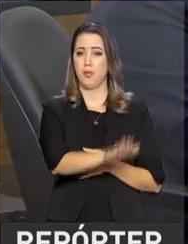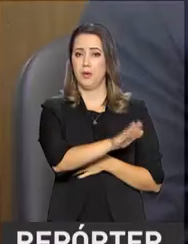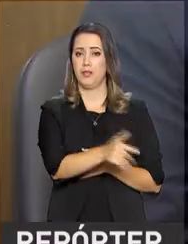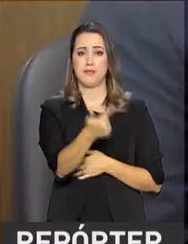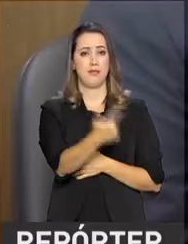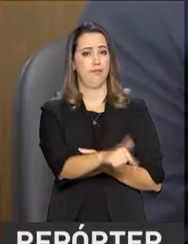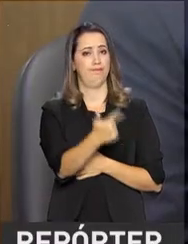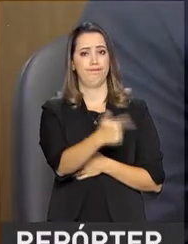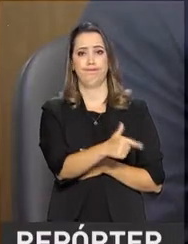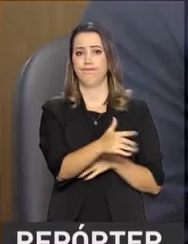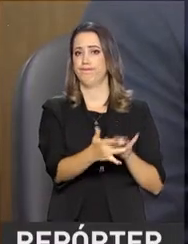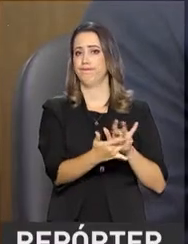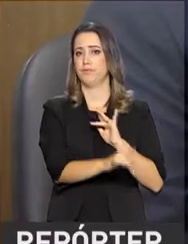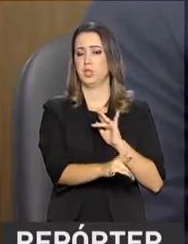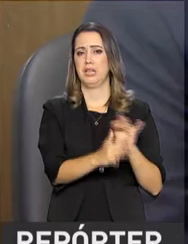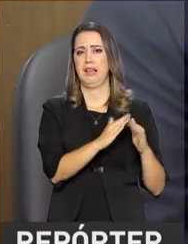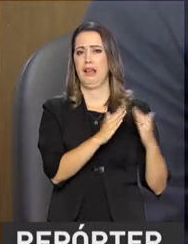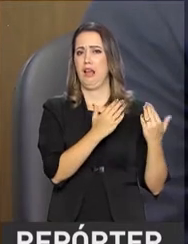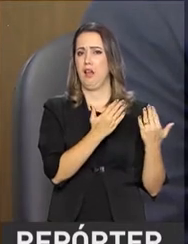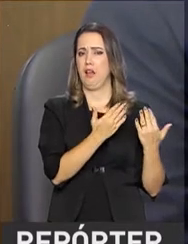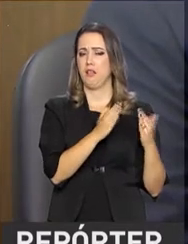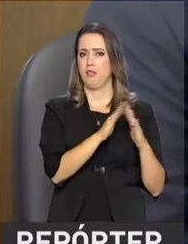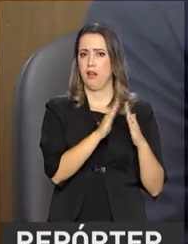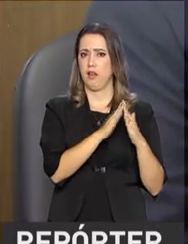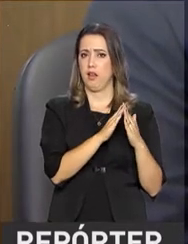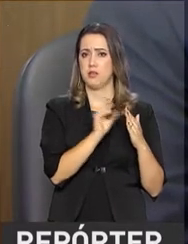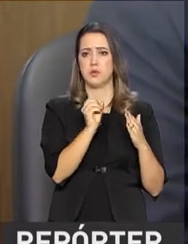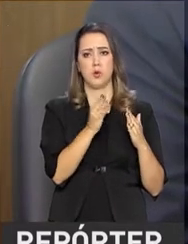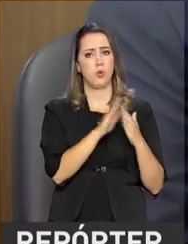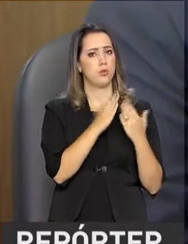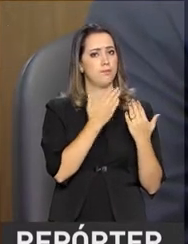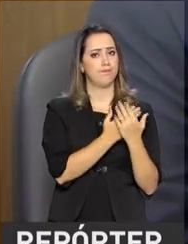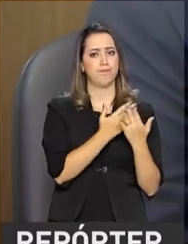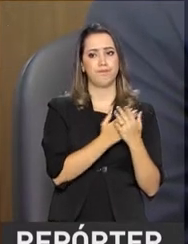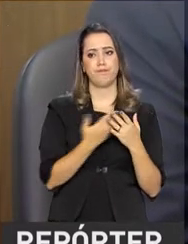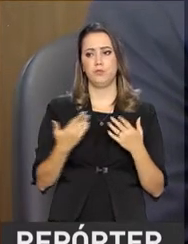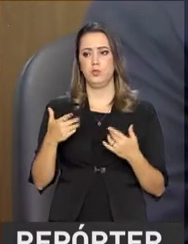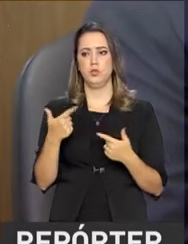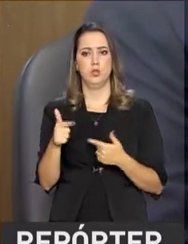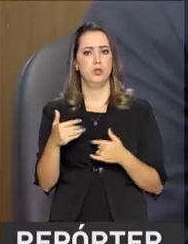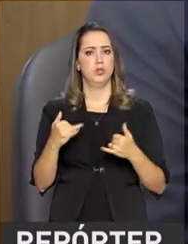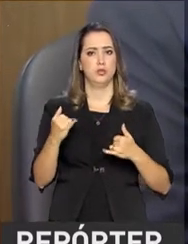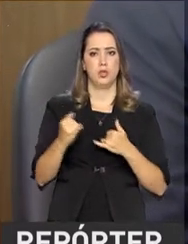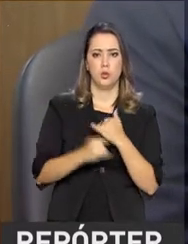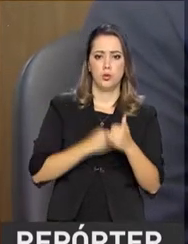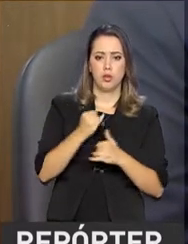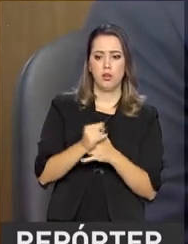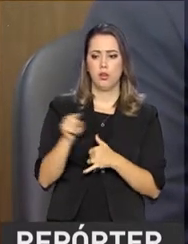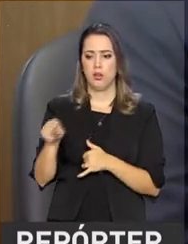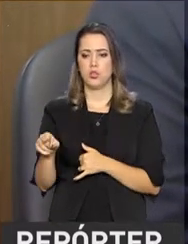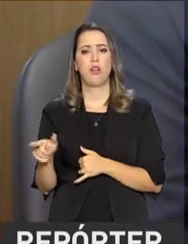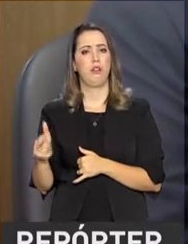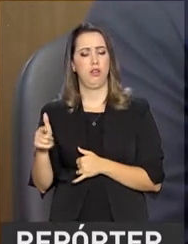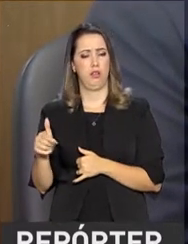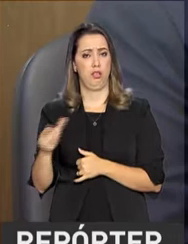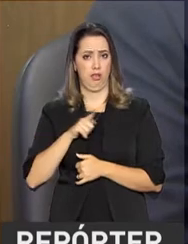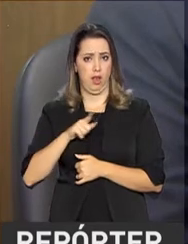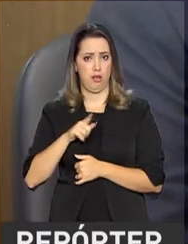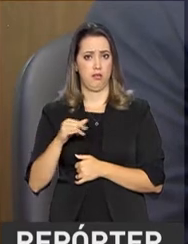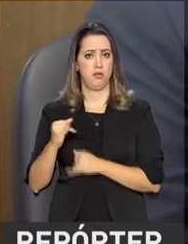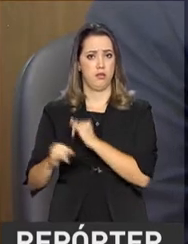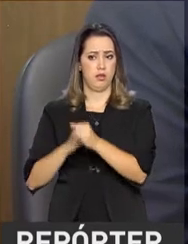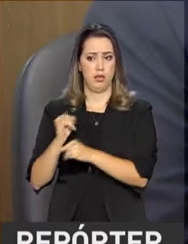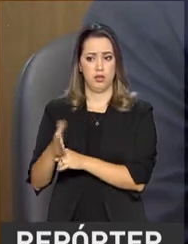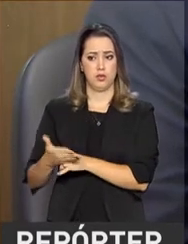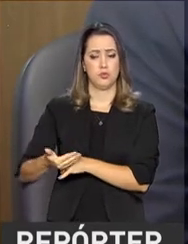infância na sua casa na sua escola internet é evidente que a criança que teve essa oportunidade ela vai